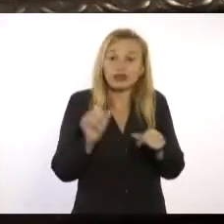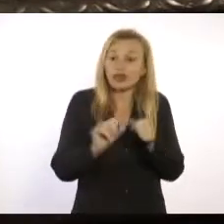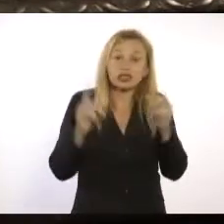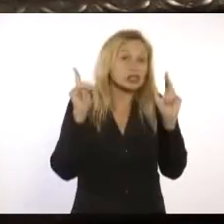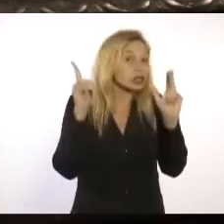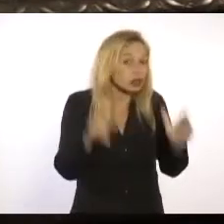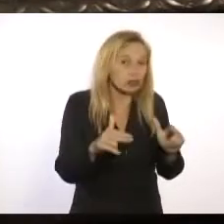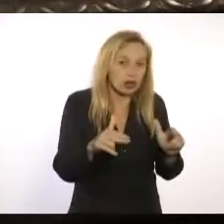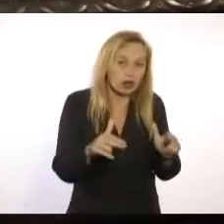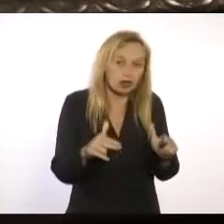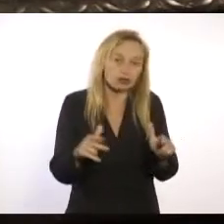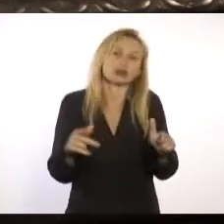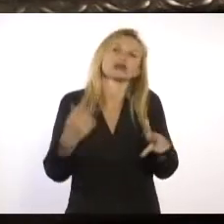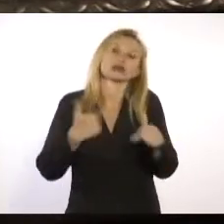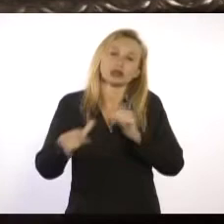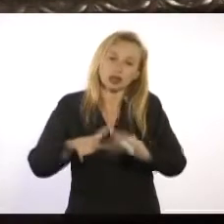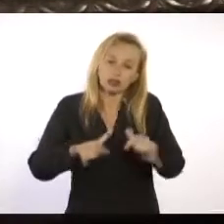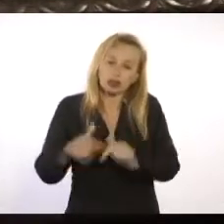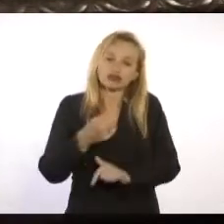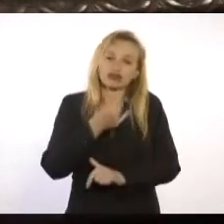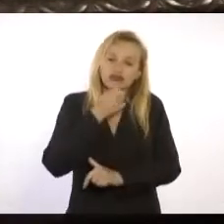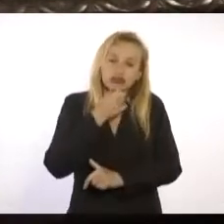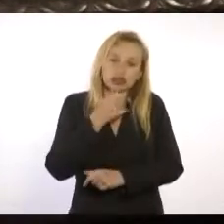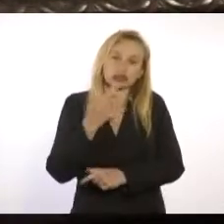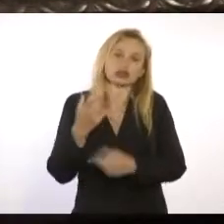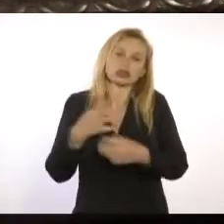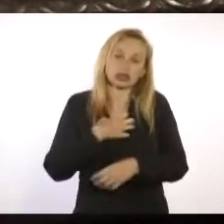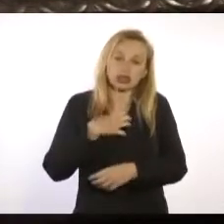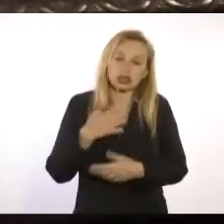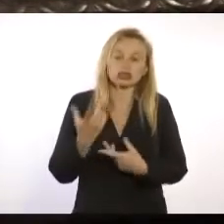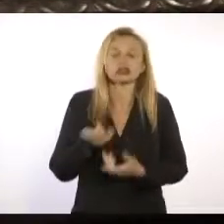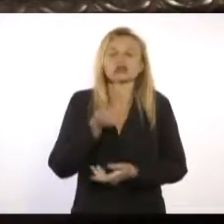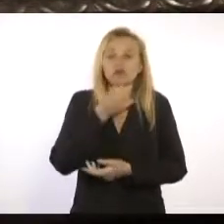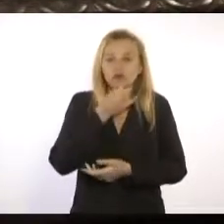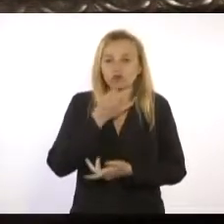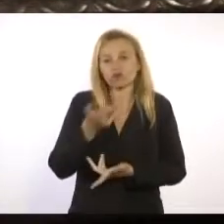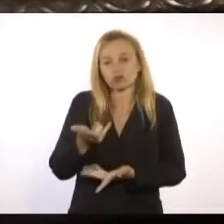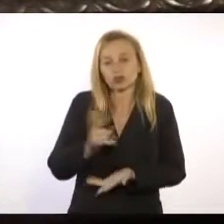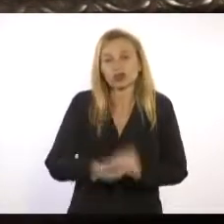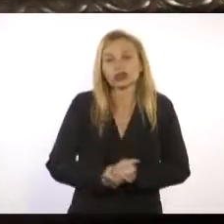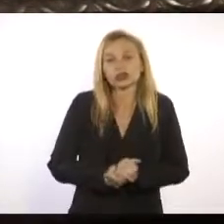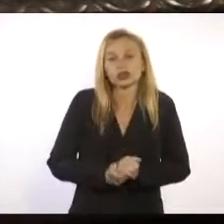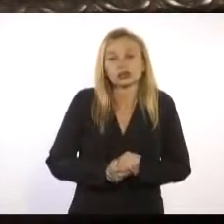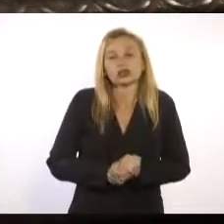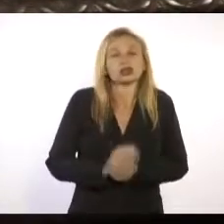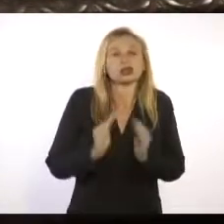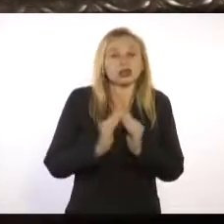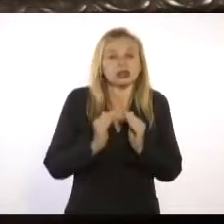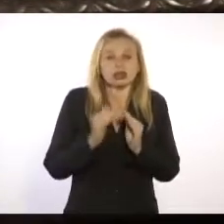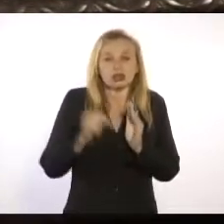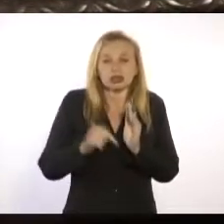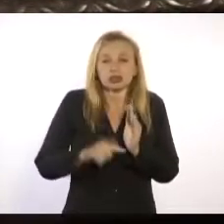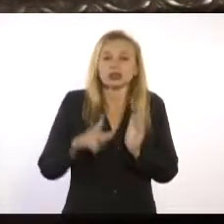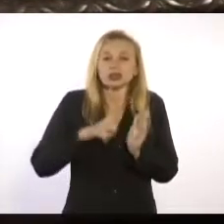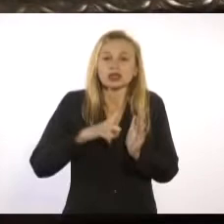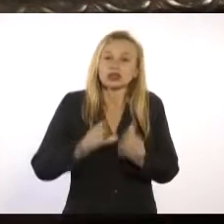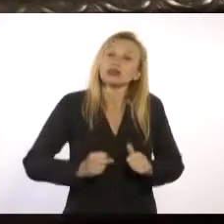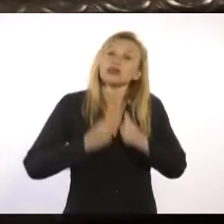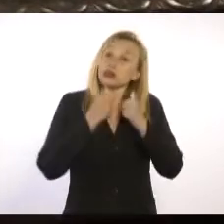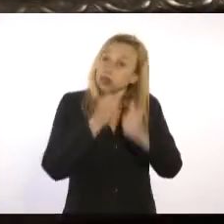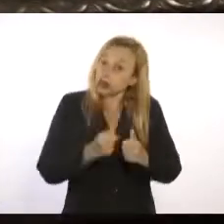papel lamentável nesse sentido. Lamentável. Essa casa aqui tem